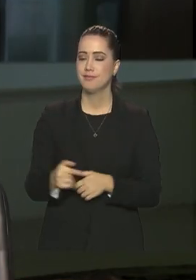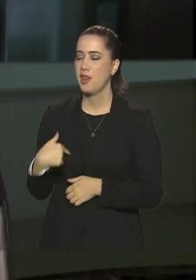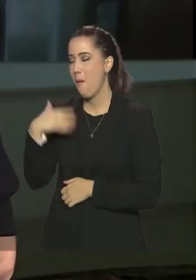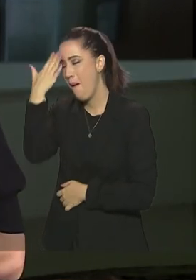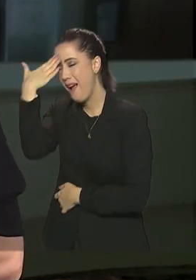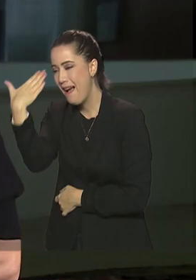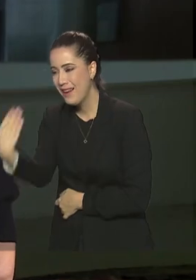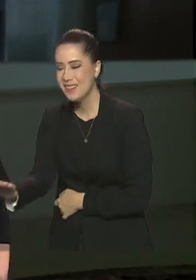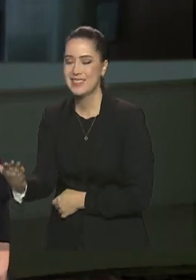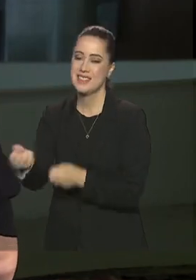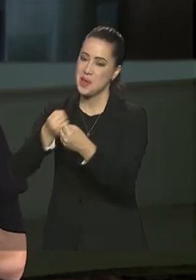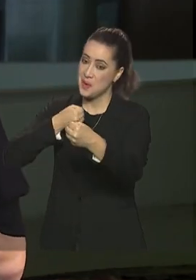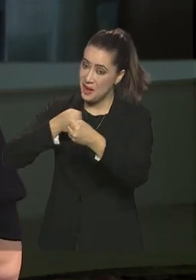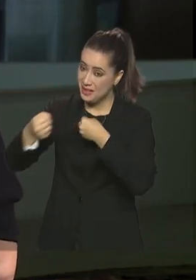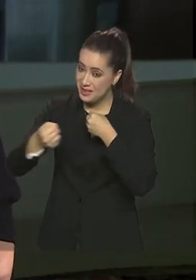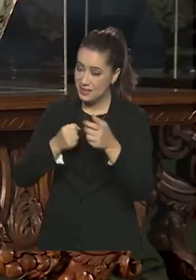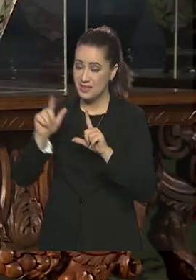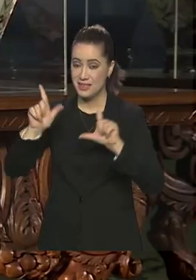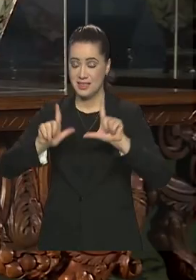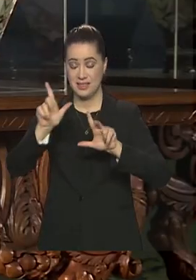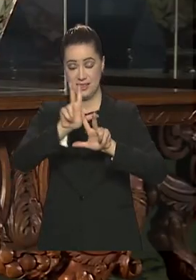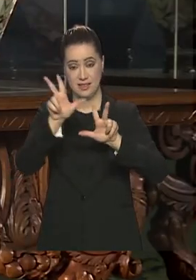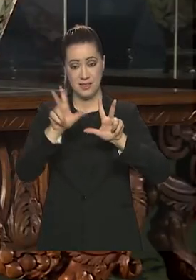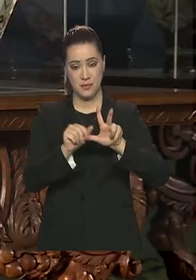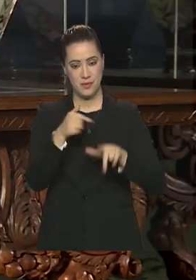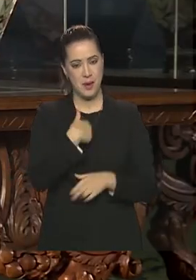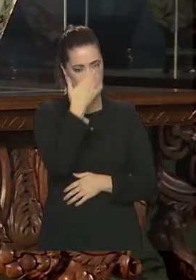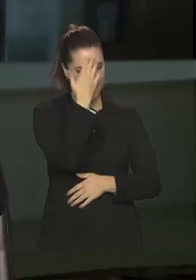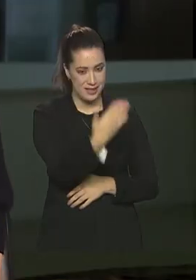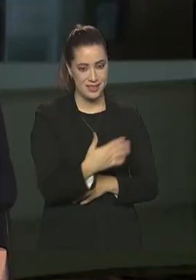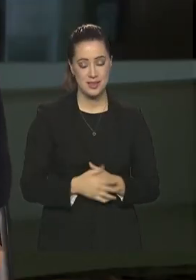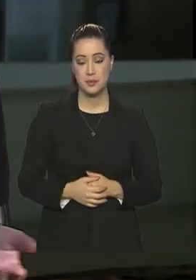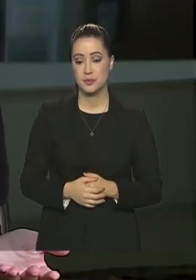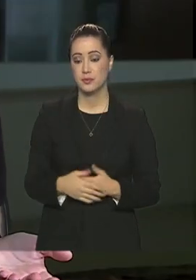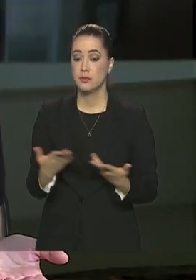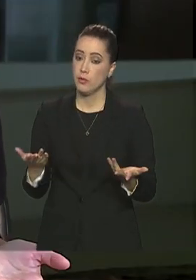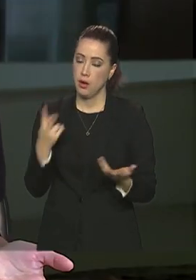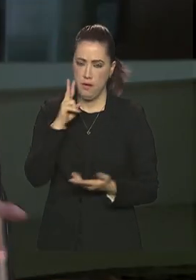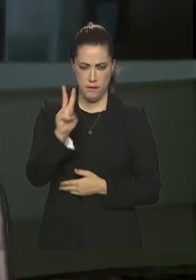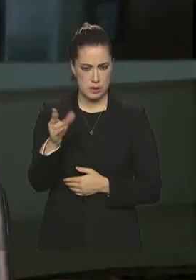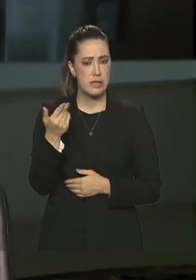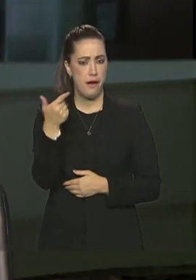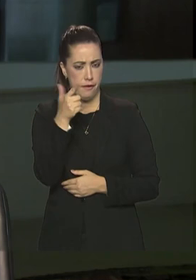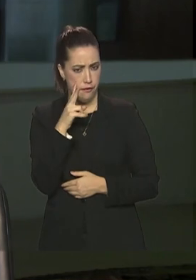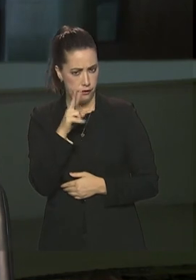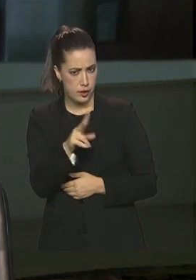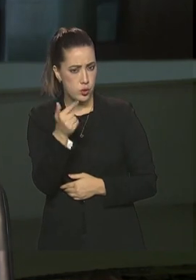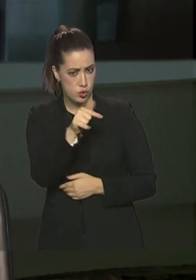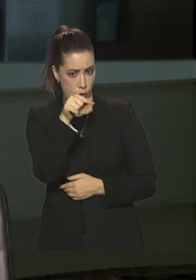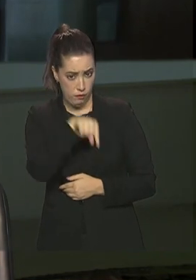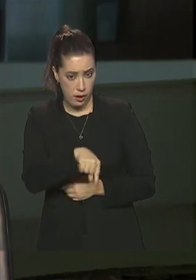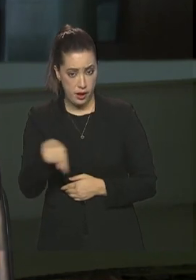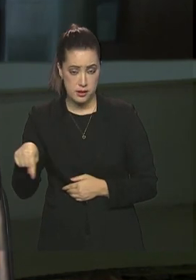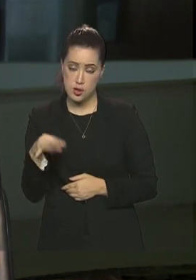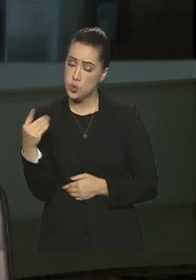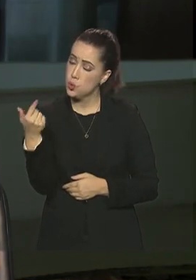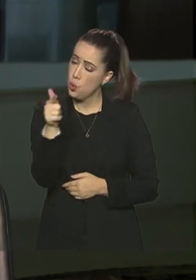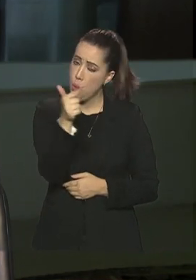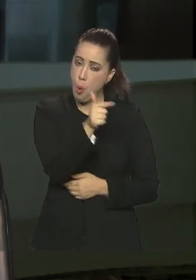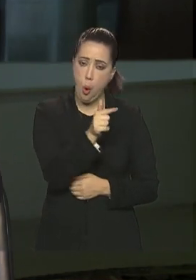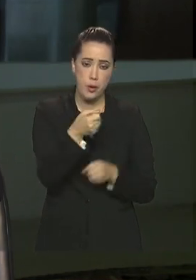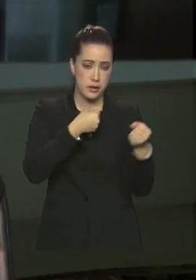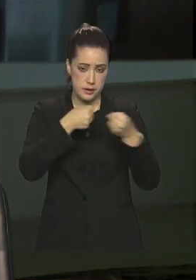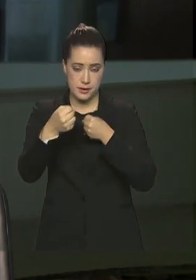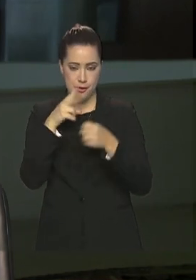Rodrigo Limpe, muito obrigada pela entrevista à TV Brasil. Eu que agradeço a oportunidade. E se você quiser rever esta ou outras